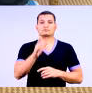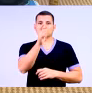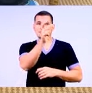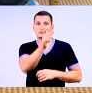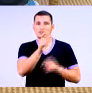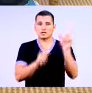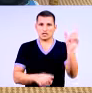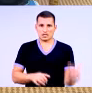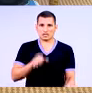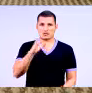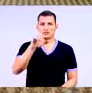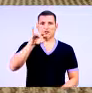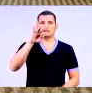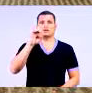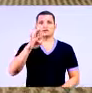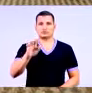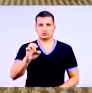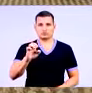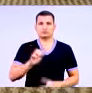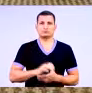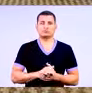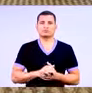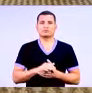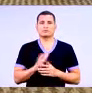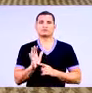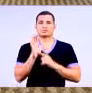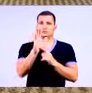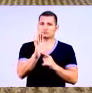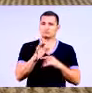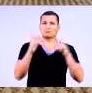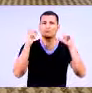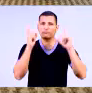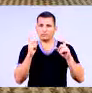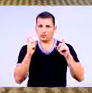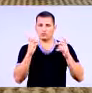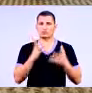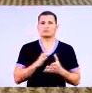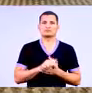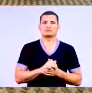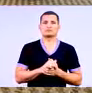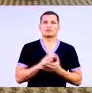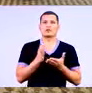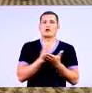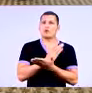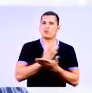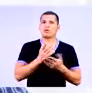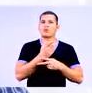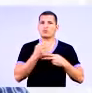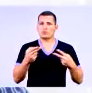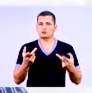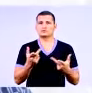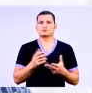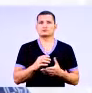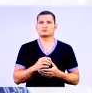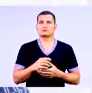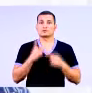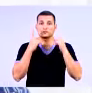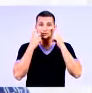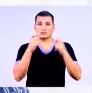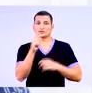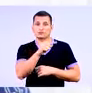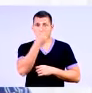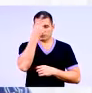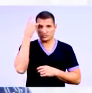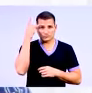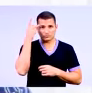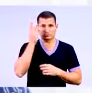dessa informação? Através da exposição de fotos, através da exposição de alguma coisa que seja de interesse daquela